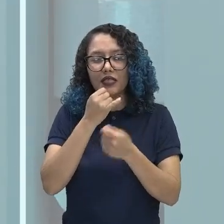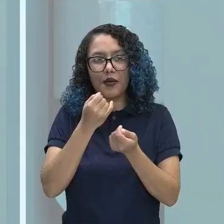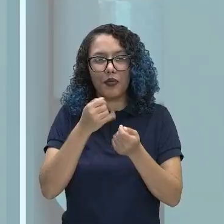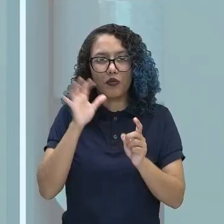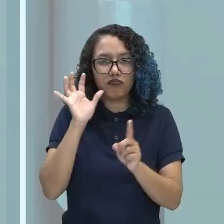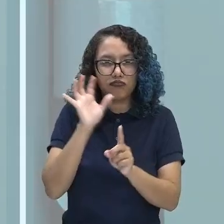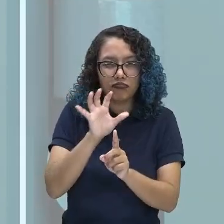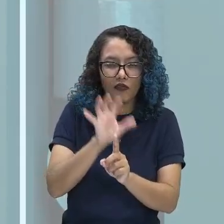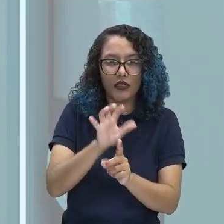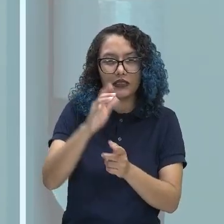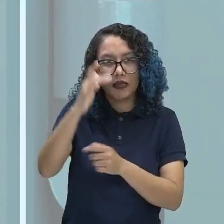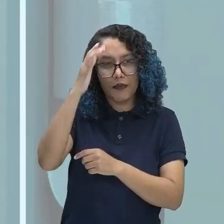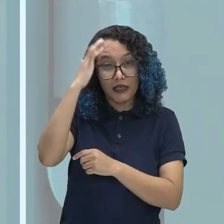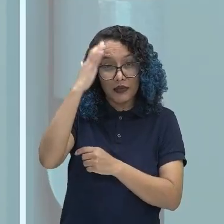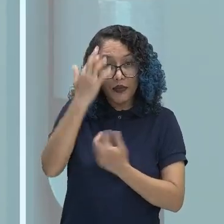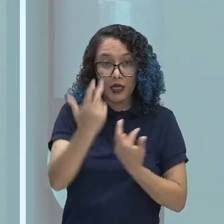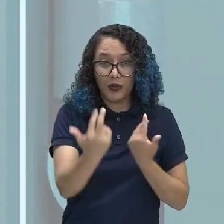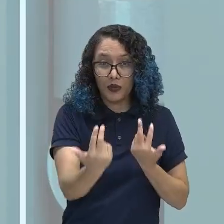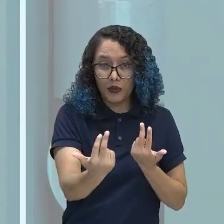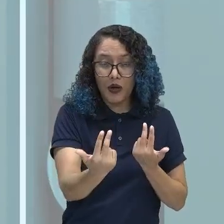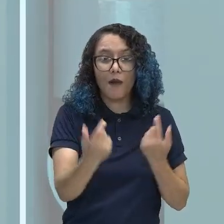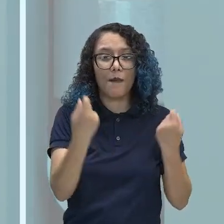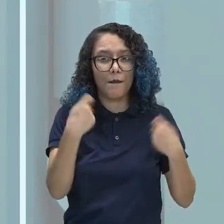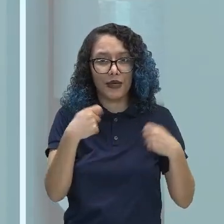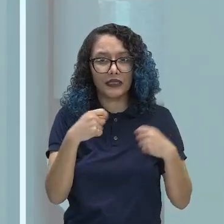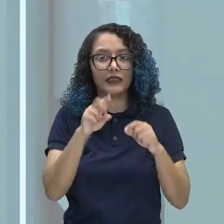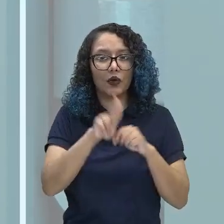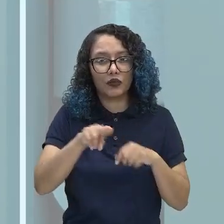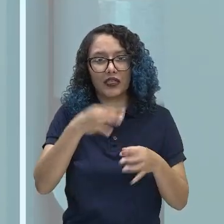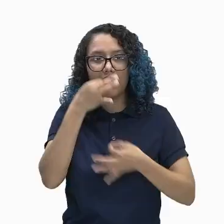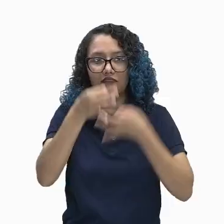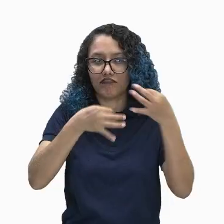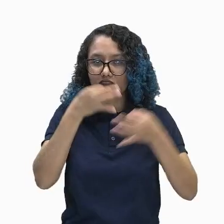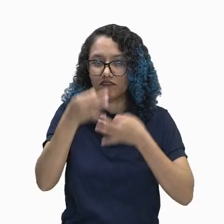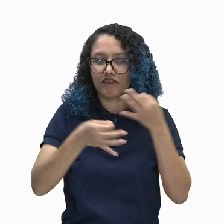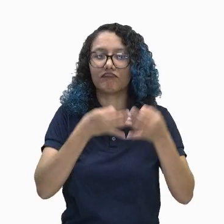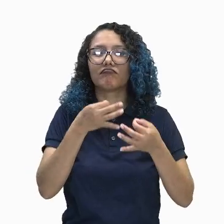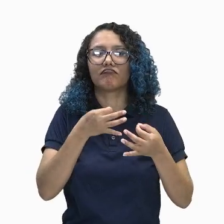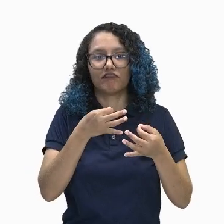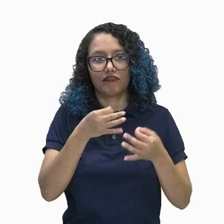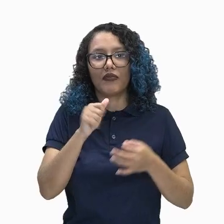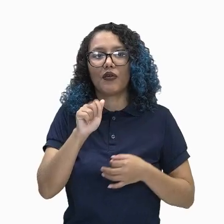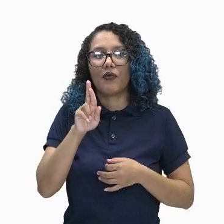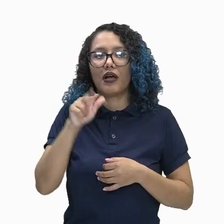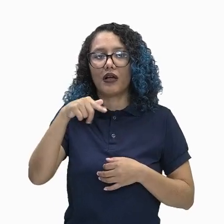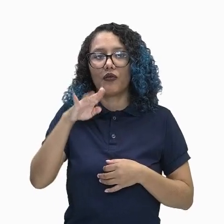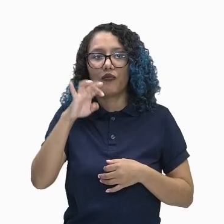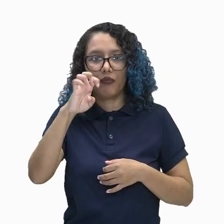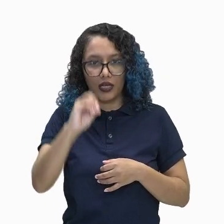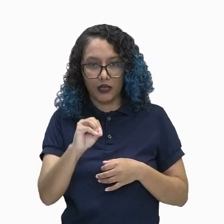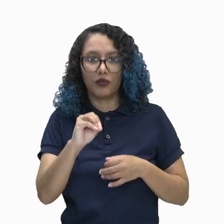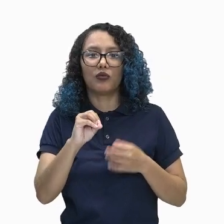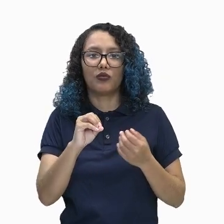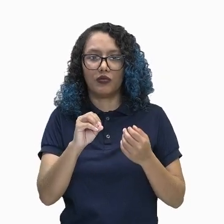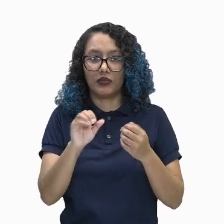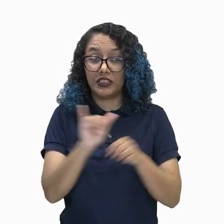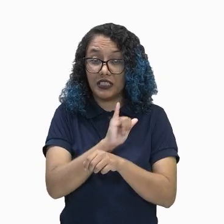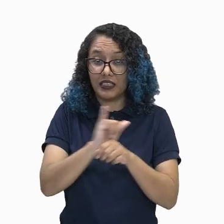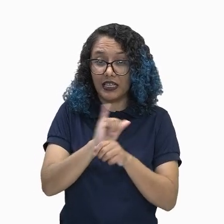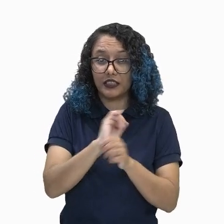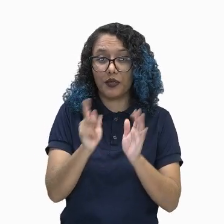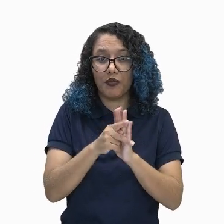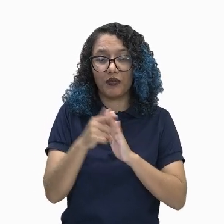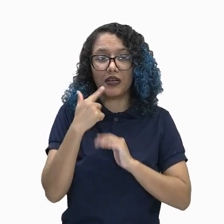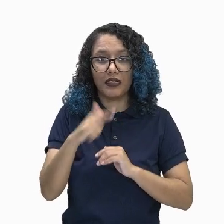que você tem que fazer o uso de quê? De argumentos, que são os recursos da nossa língua para defender uma opinião. Então,